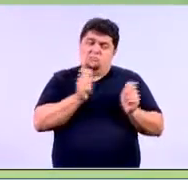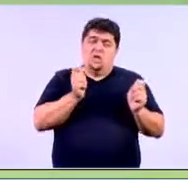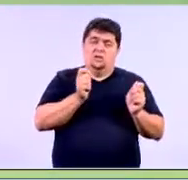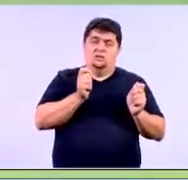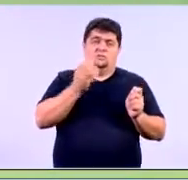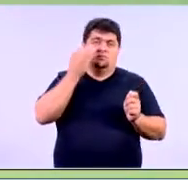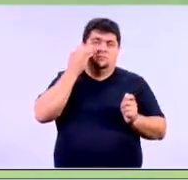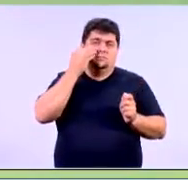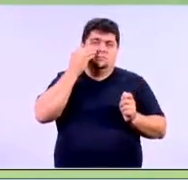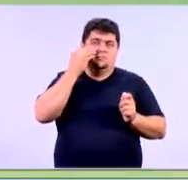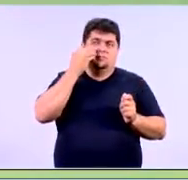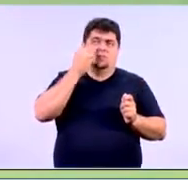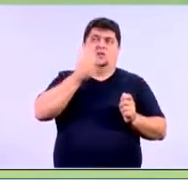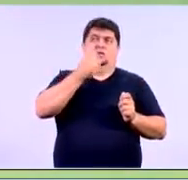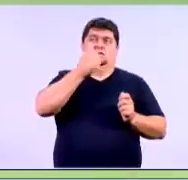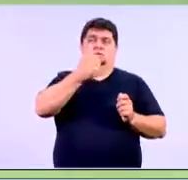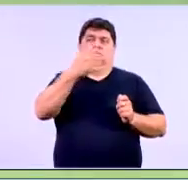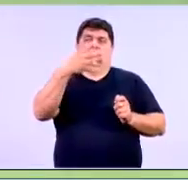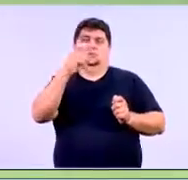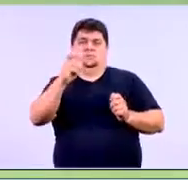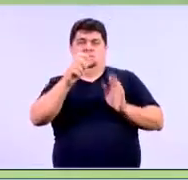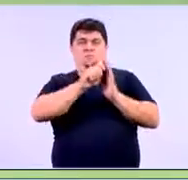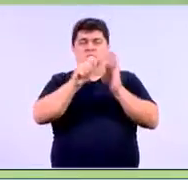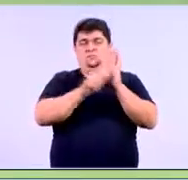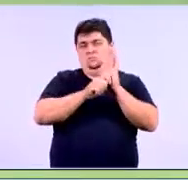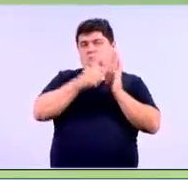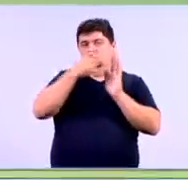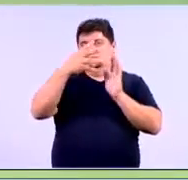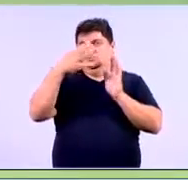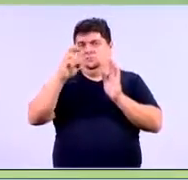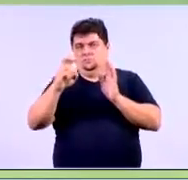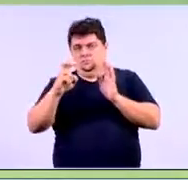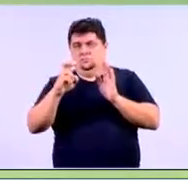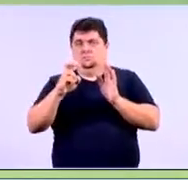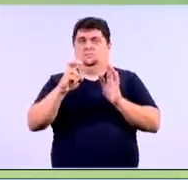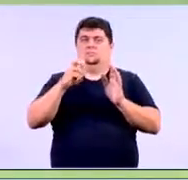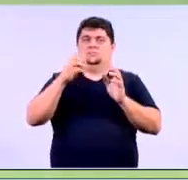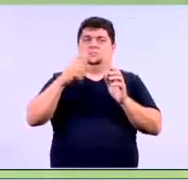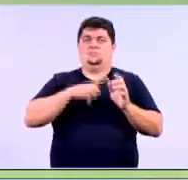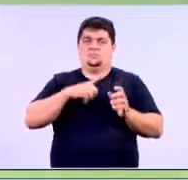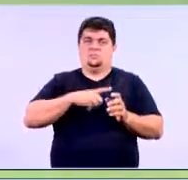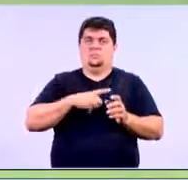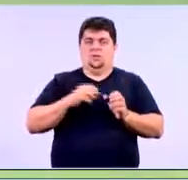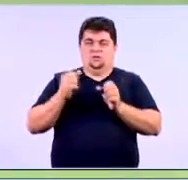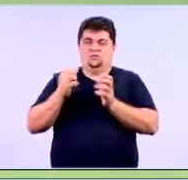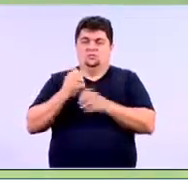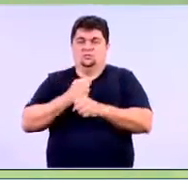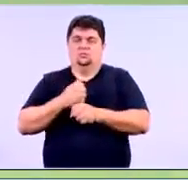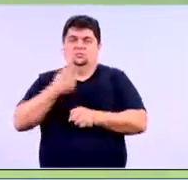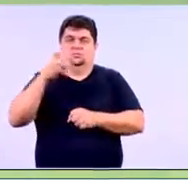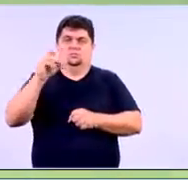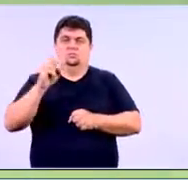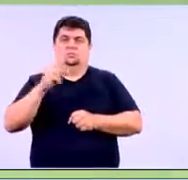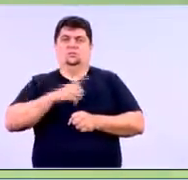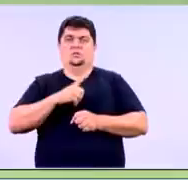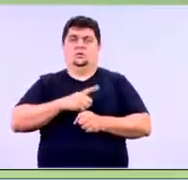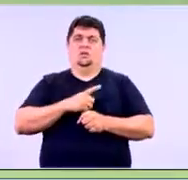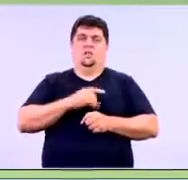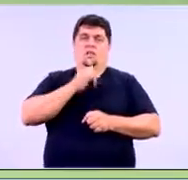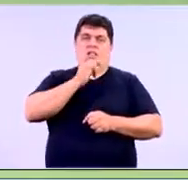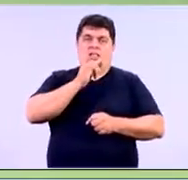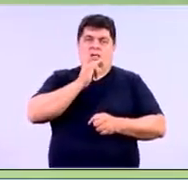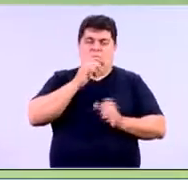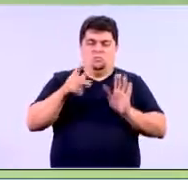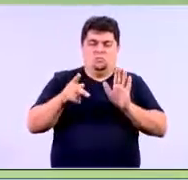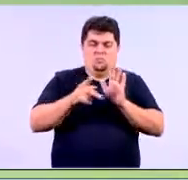145, parágrafo 1º da nossa Constituição, que também, no 150, dispõe: sem prejuízo de outras